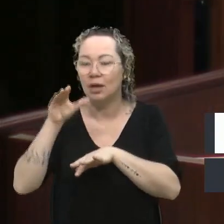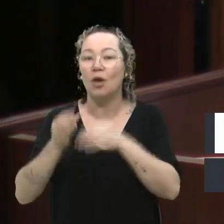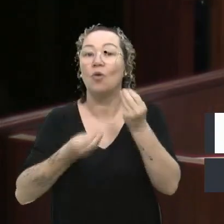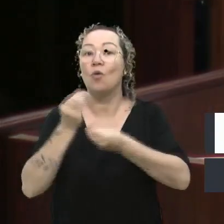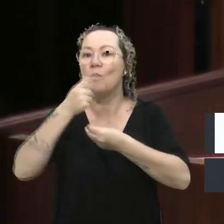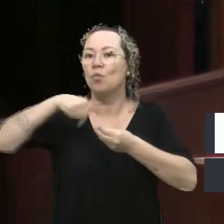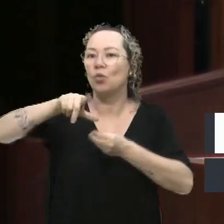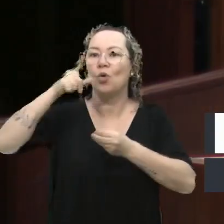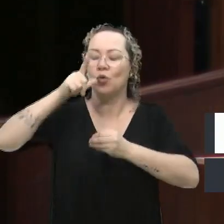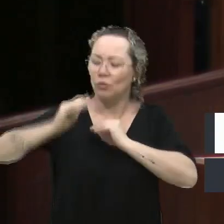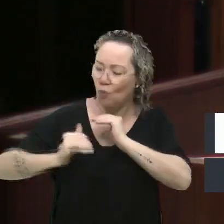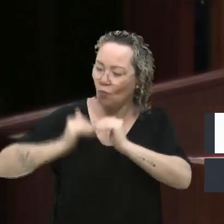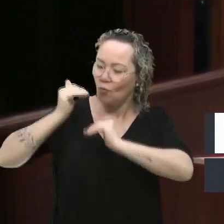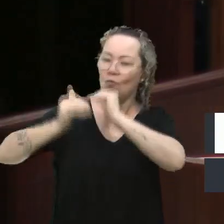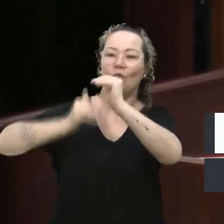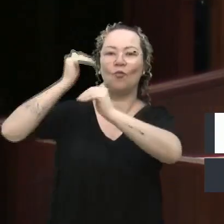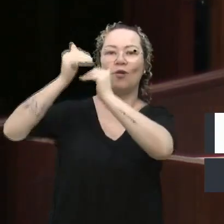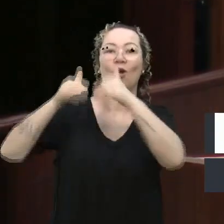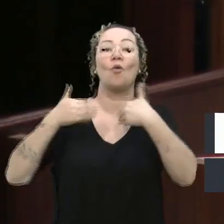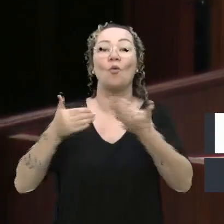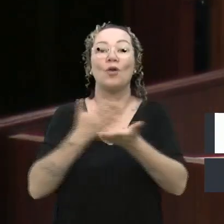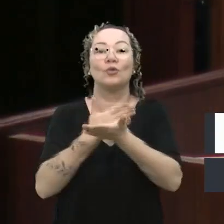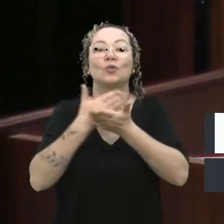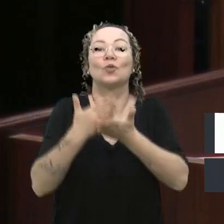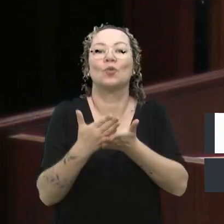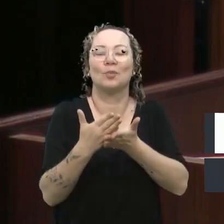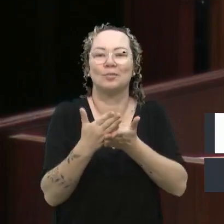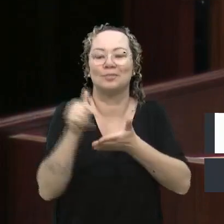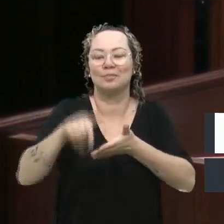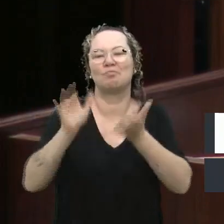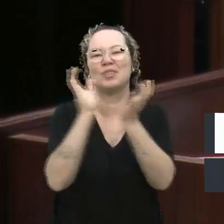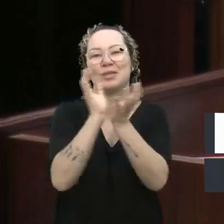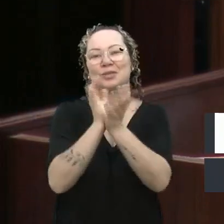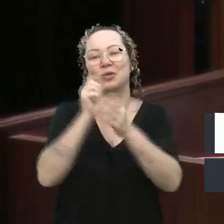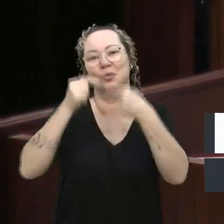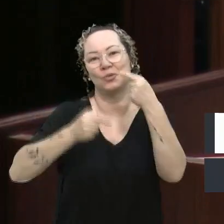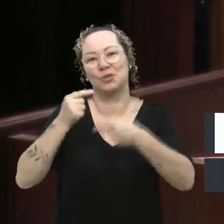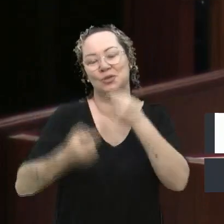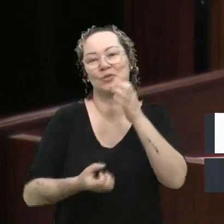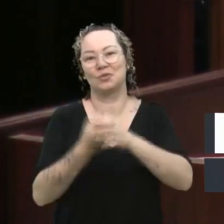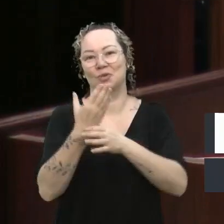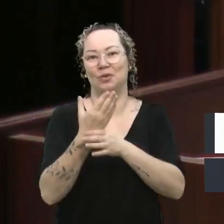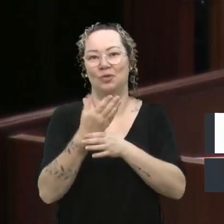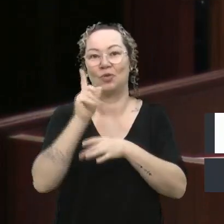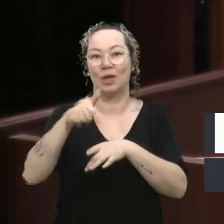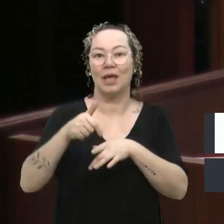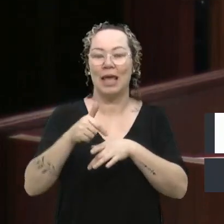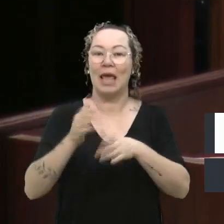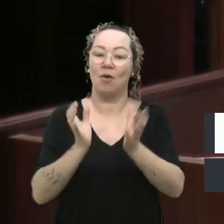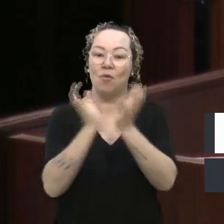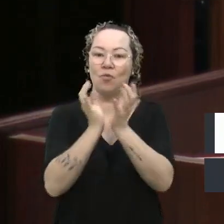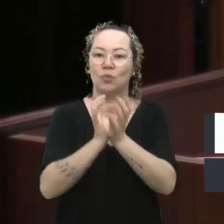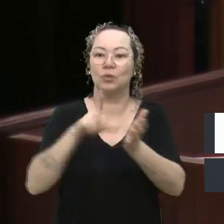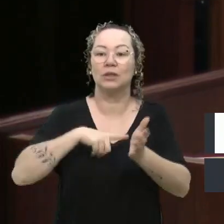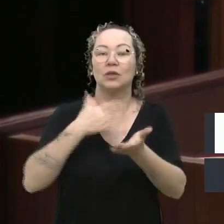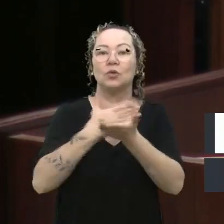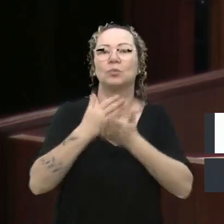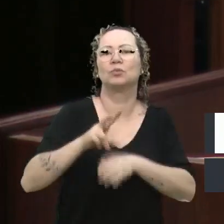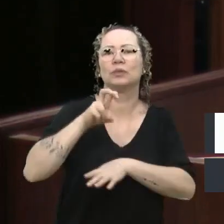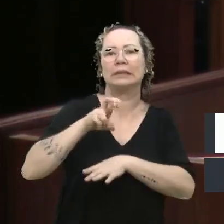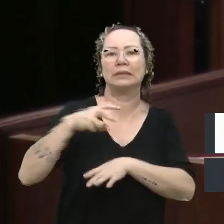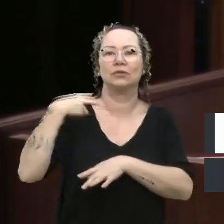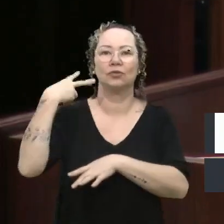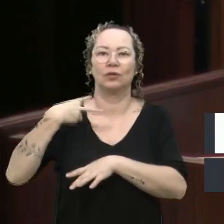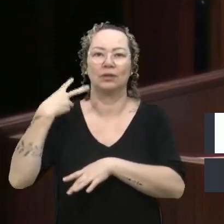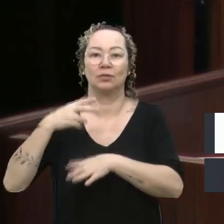evoluiu desde que esta frente parlamentar foi criada. Uma frente que iniciou com 5 vereadores e que,